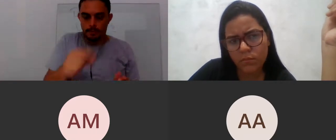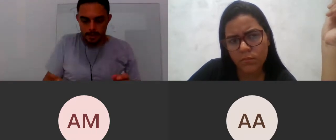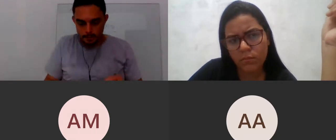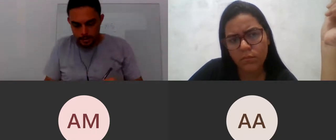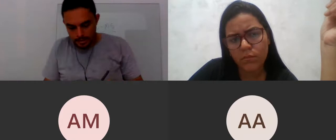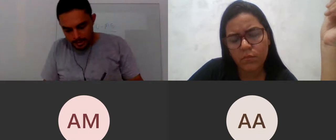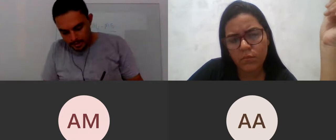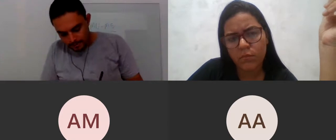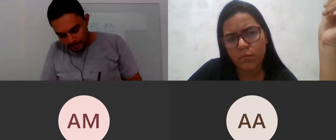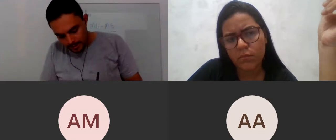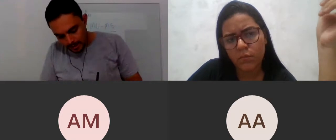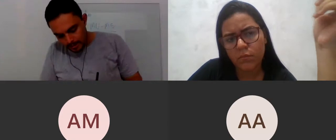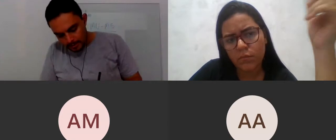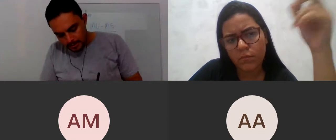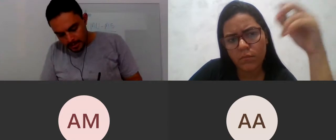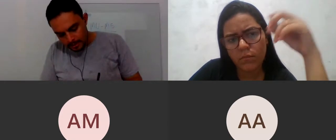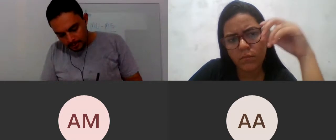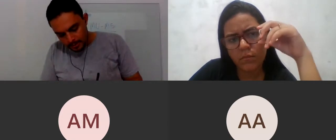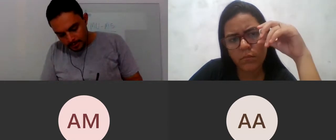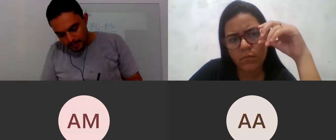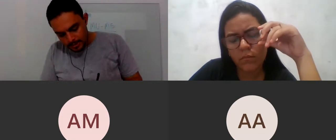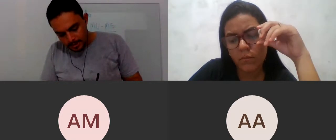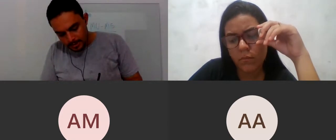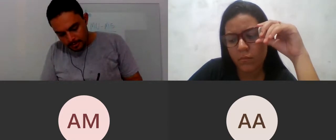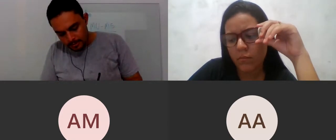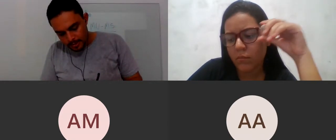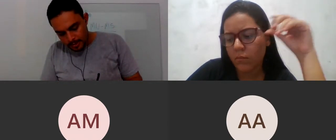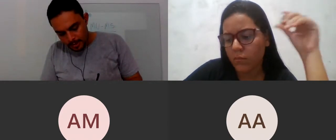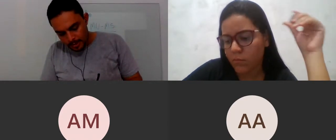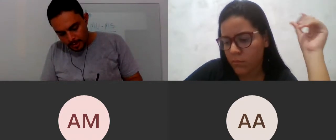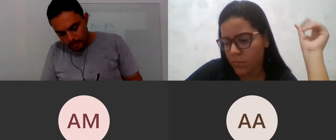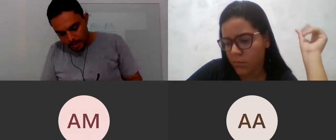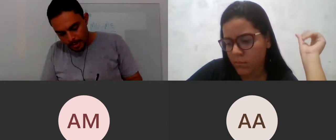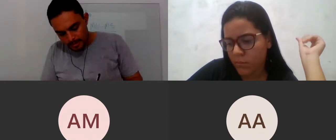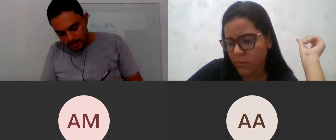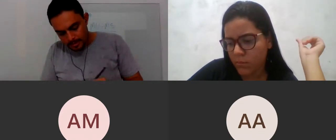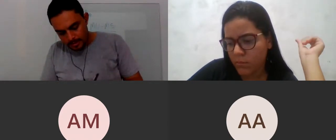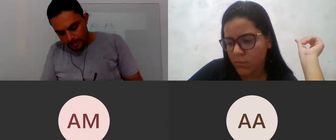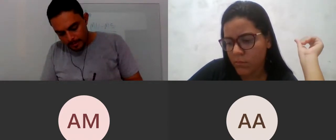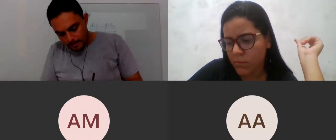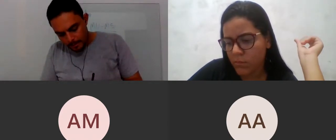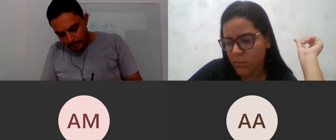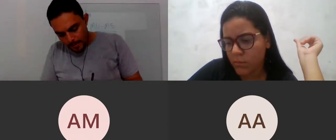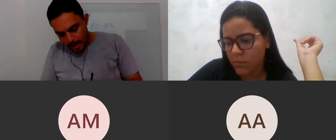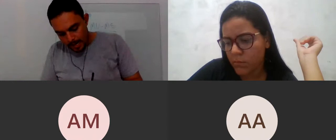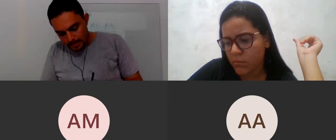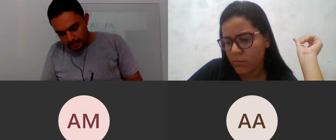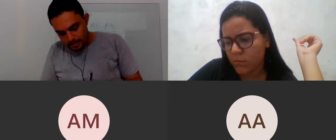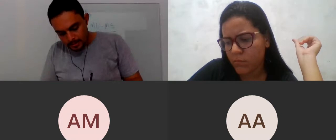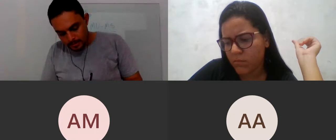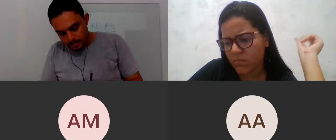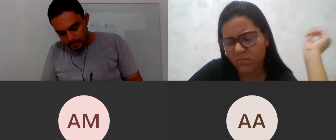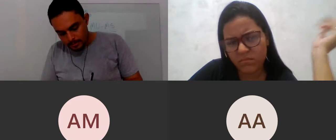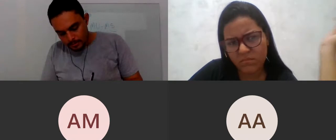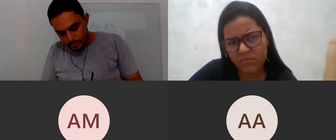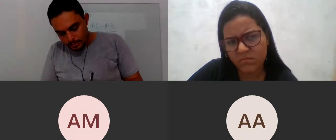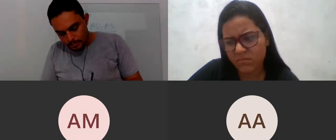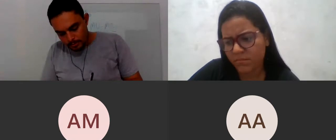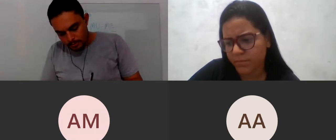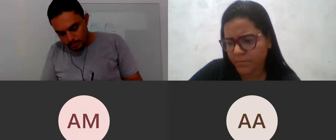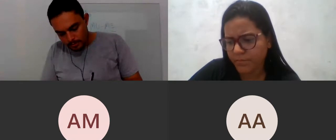ms somando para o lado de lá. Então vai ficar 0,25 ms